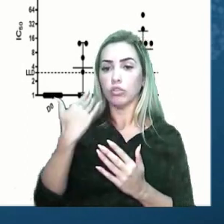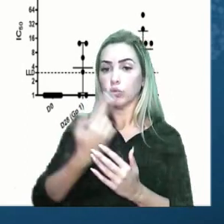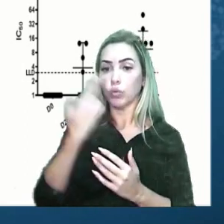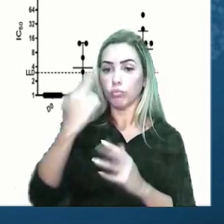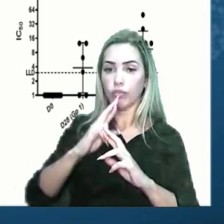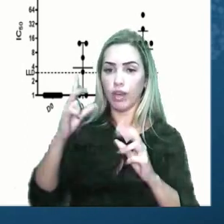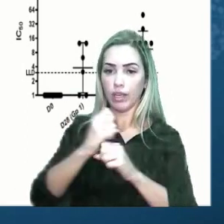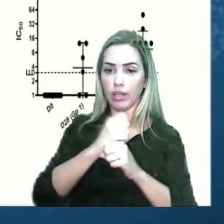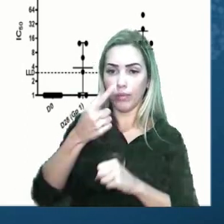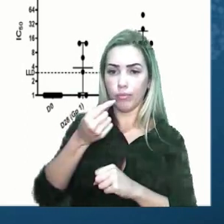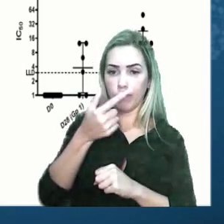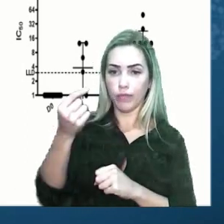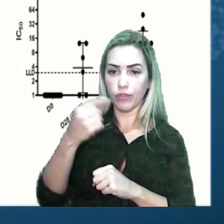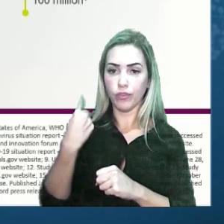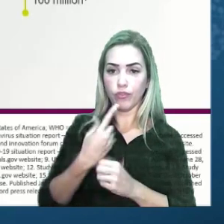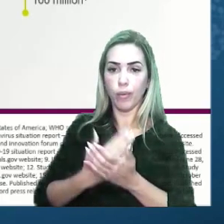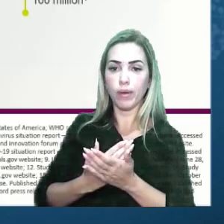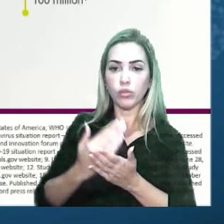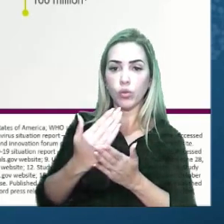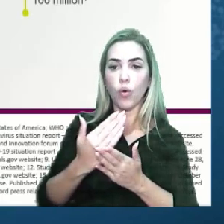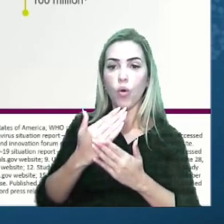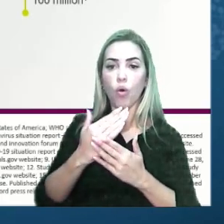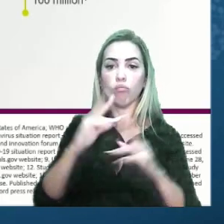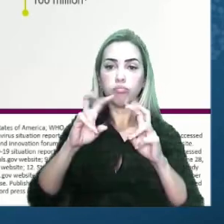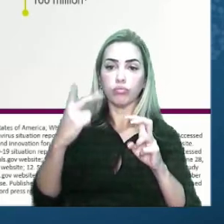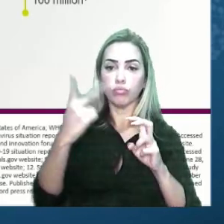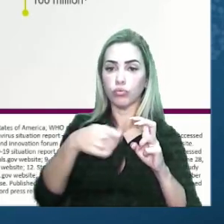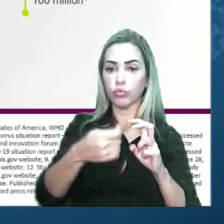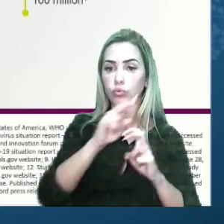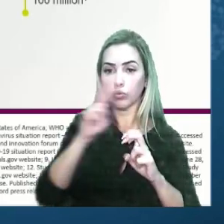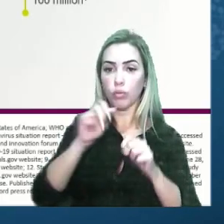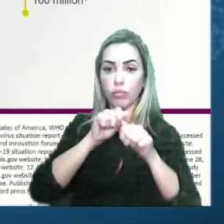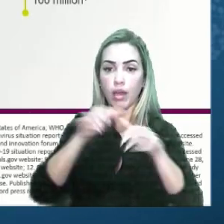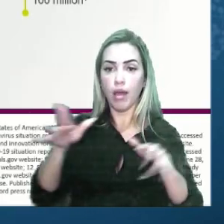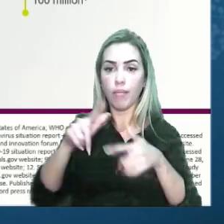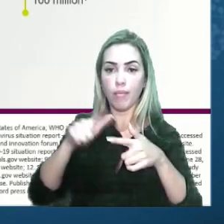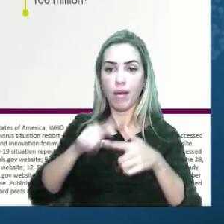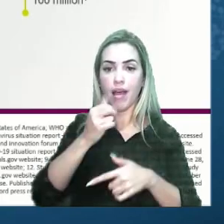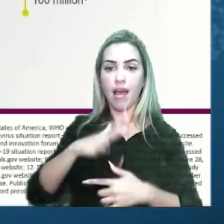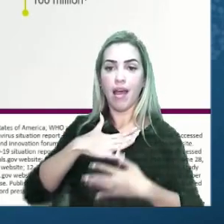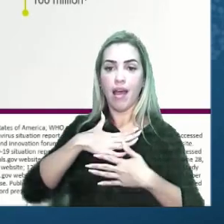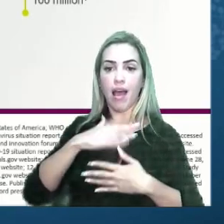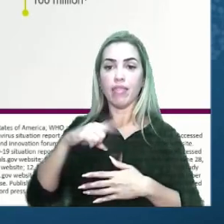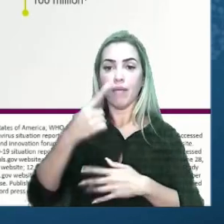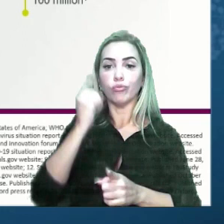de 2020, quando a gente começou a tratar como uma infecção respiratória, até a gente descobrir que era